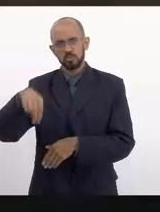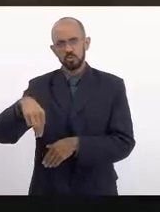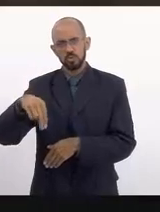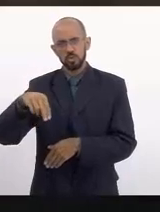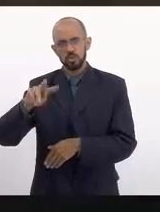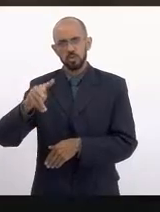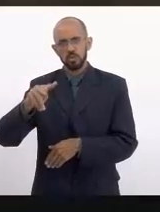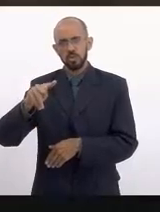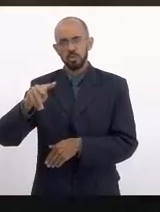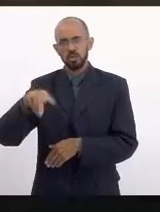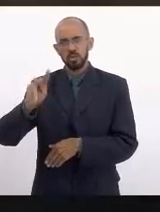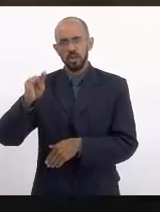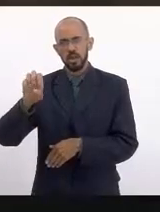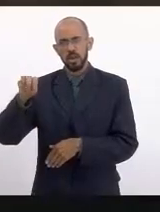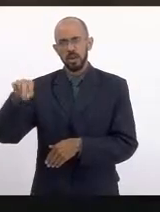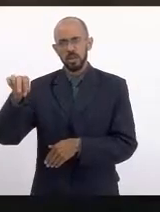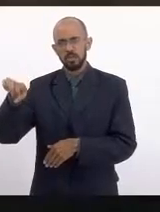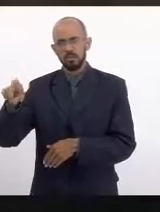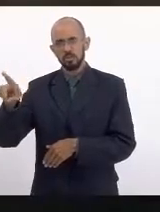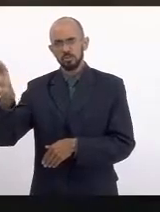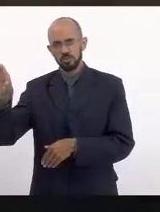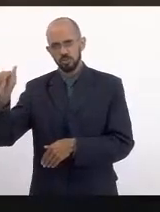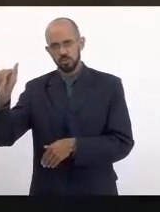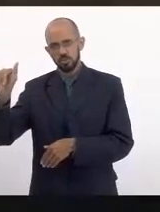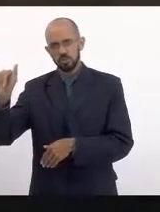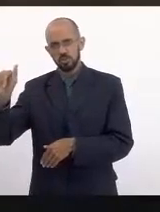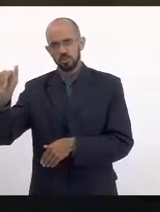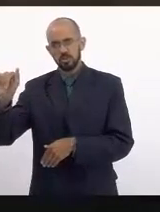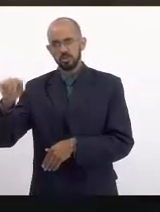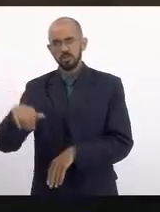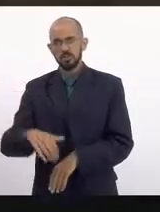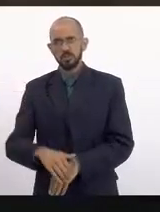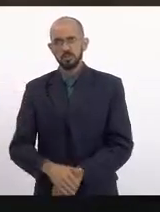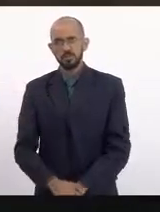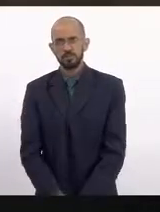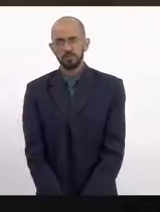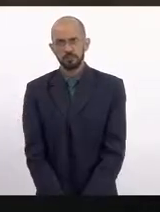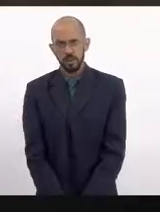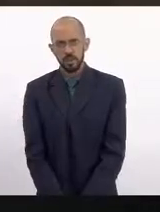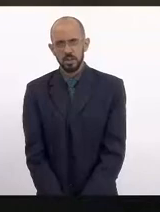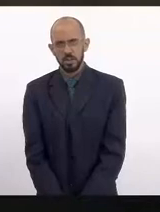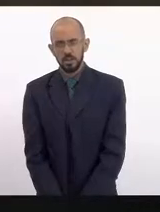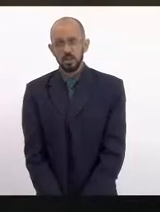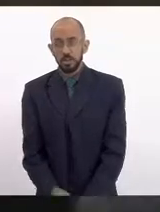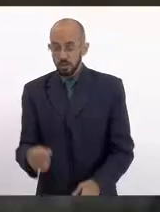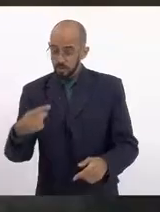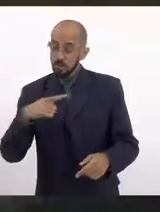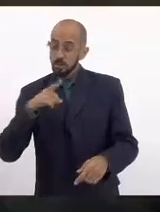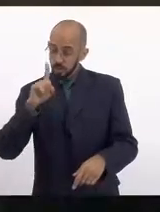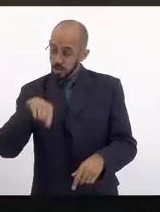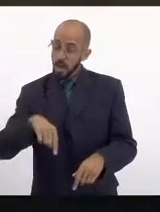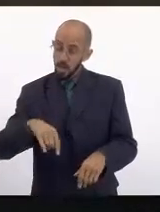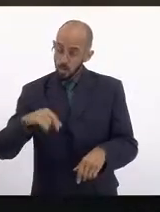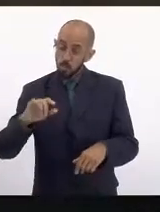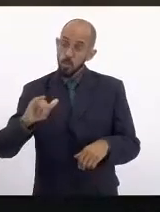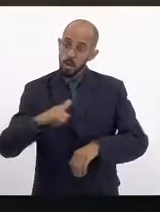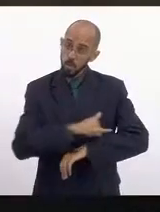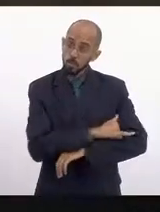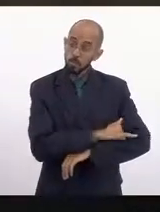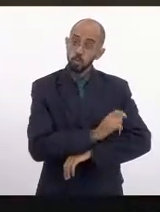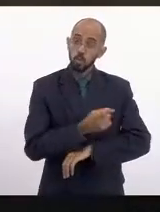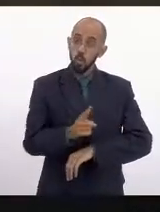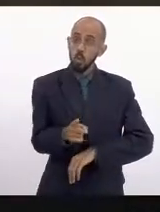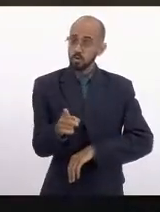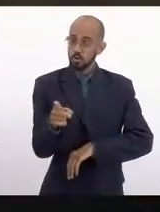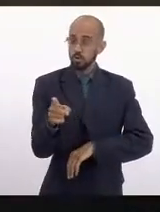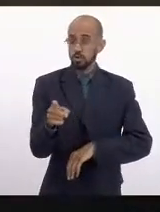longe de uma rata Victor do que o Galeão é aqui da da nossa do nosso centro então vamos